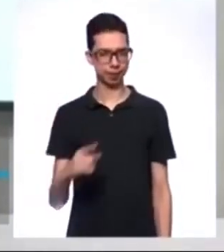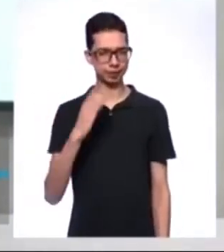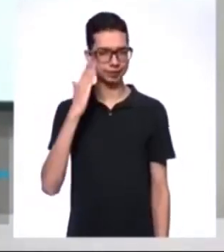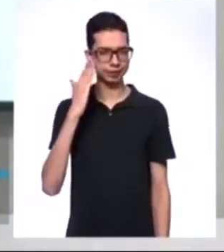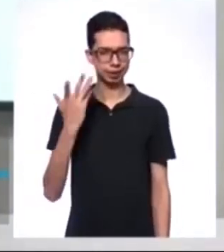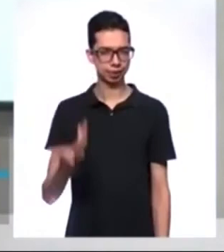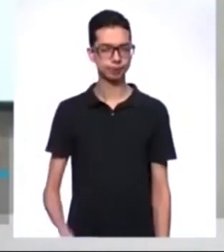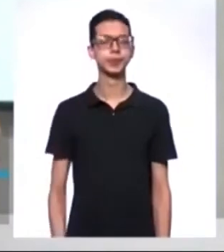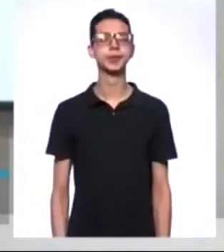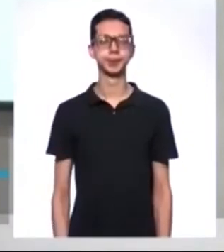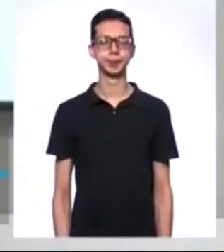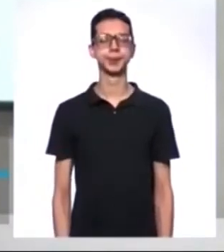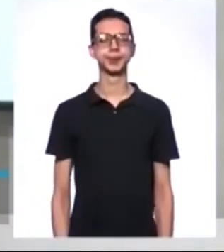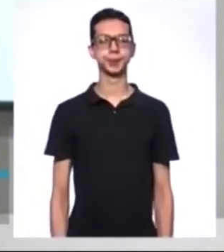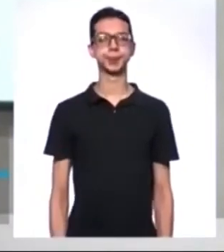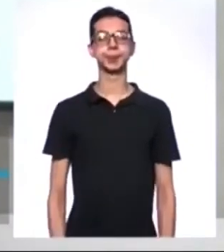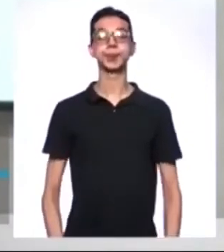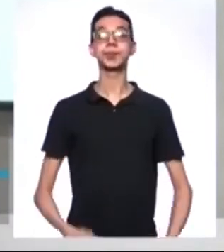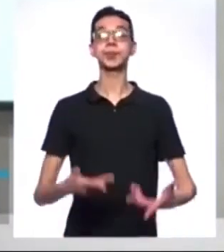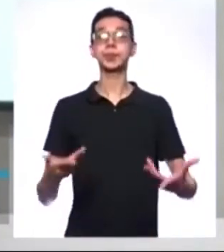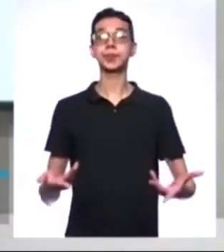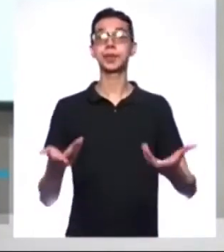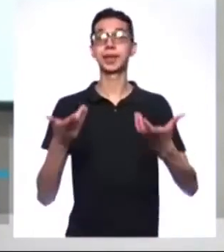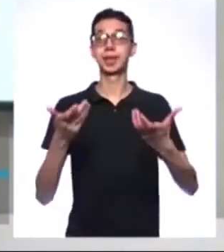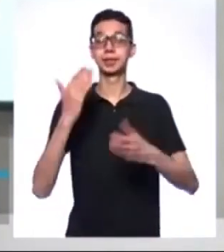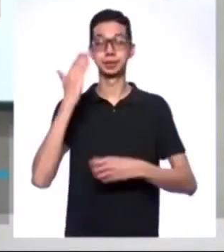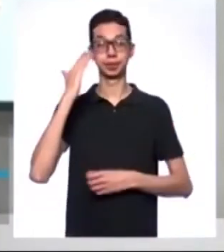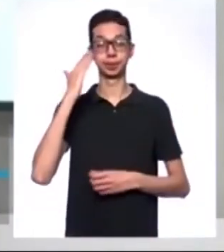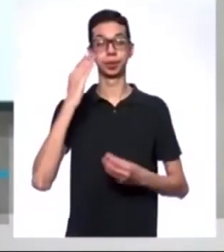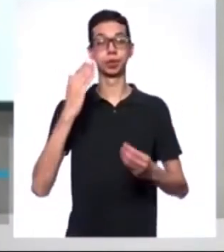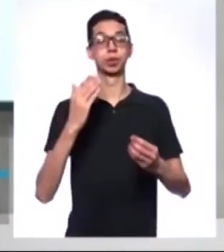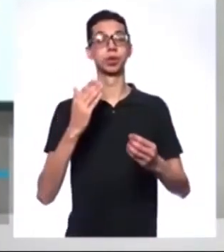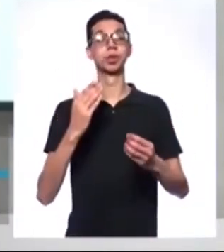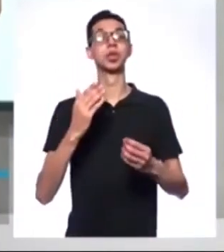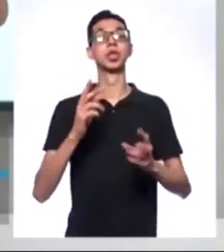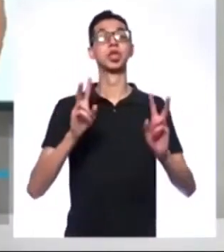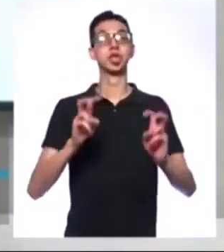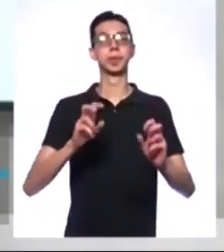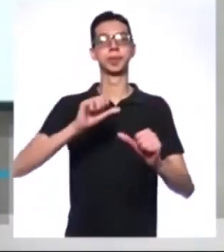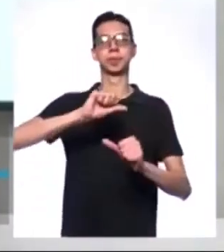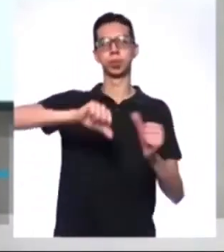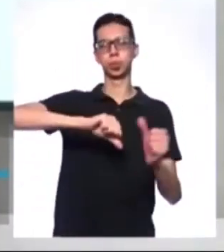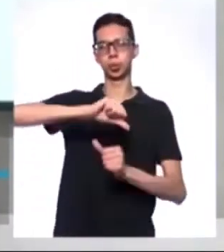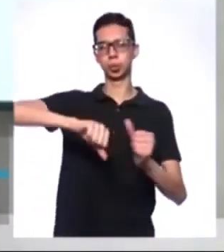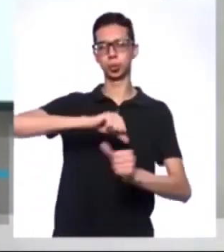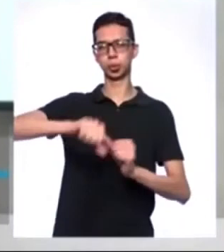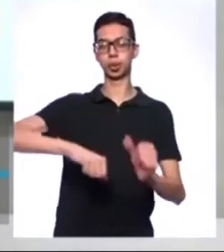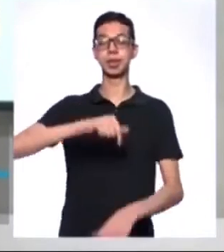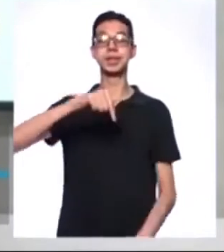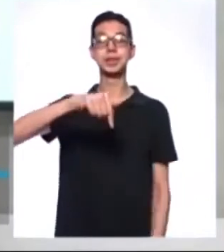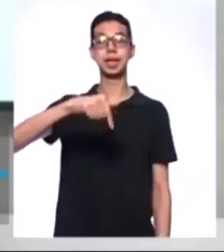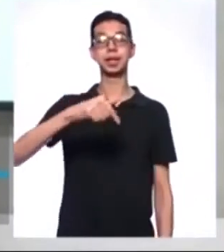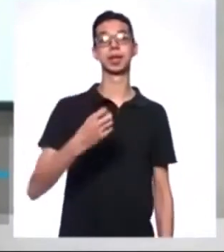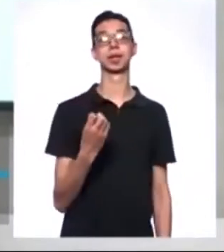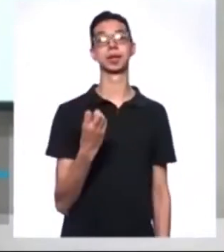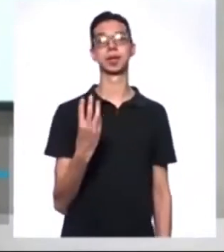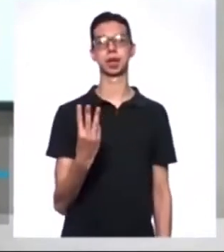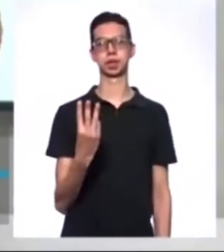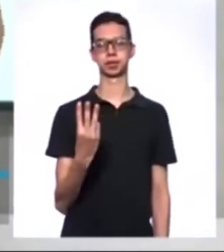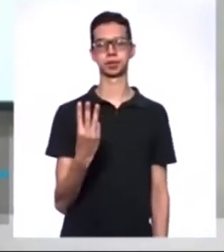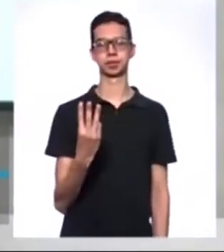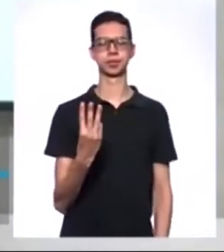alfabética Ele quer saber a Leal anagramas e posição 73 conectar 13º anagrama